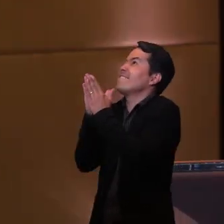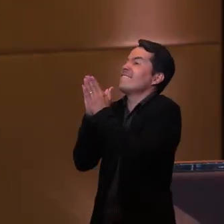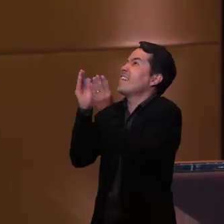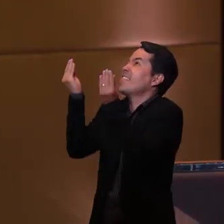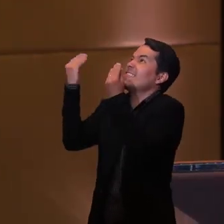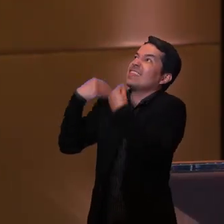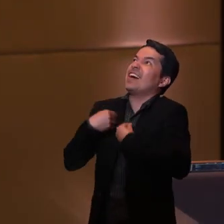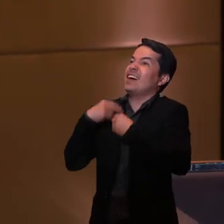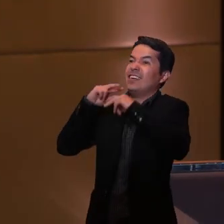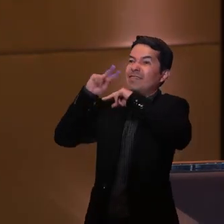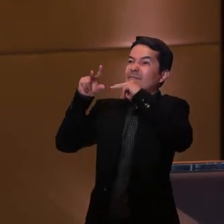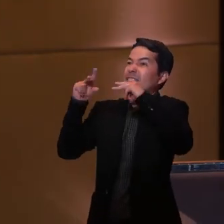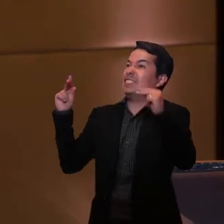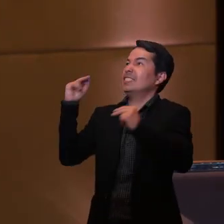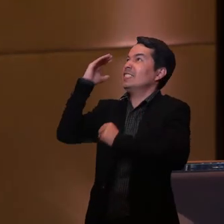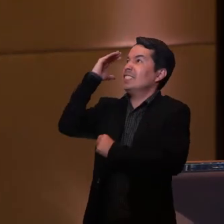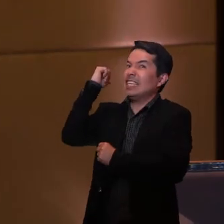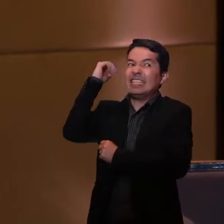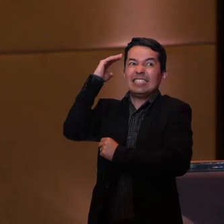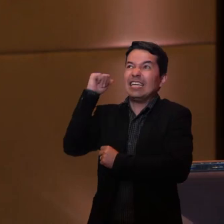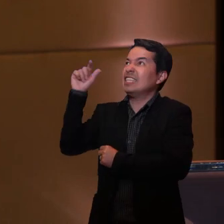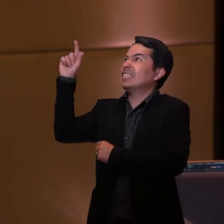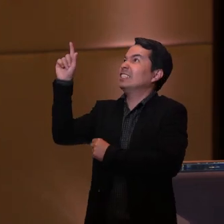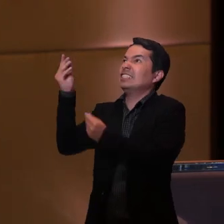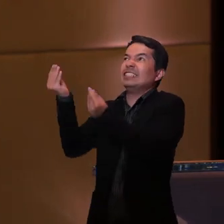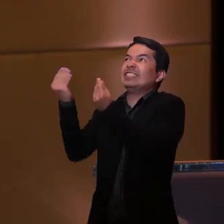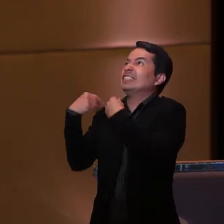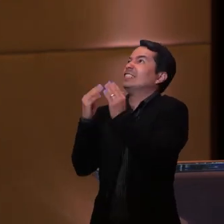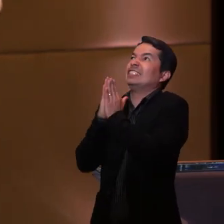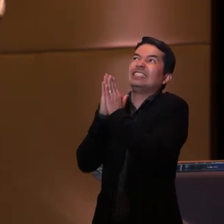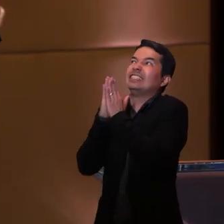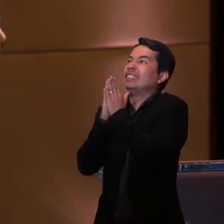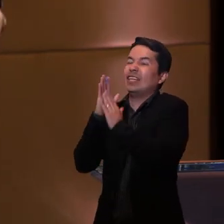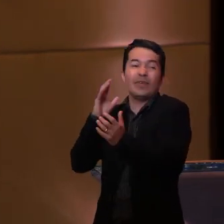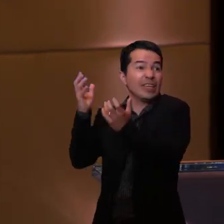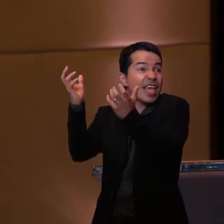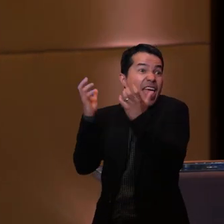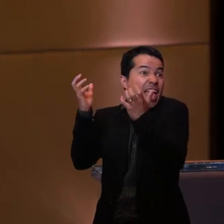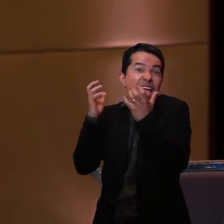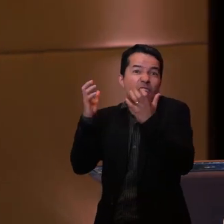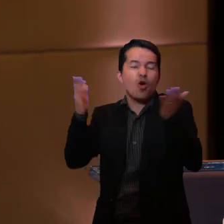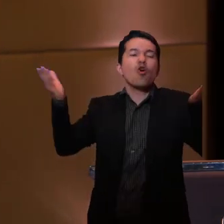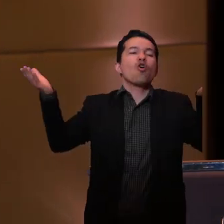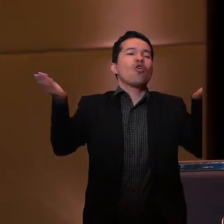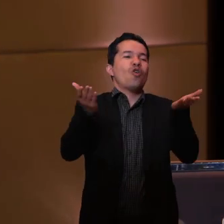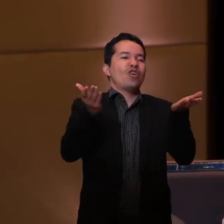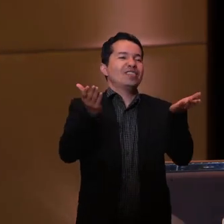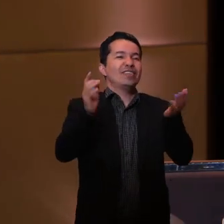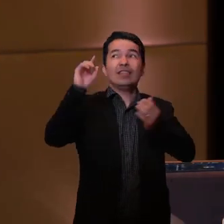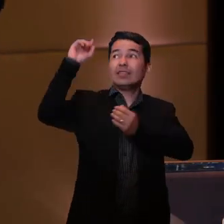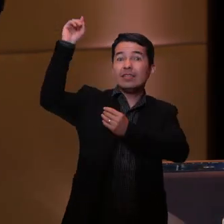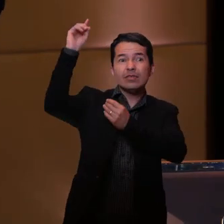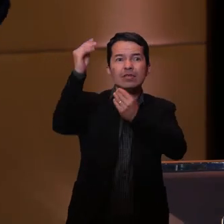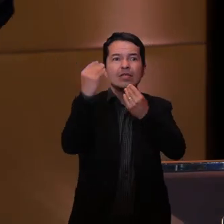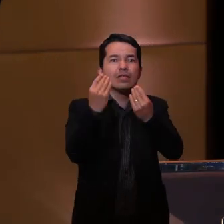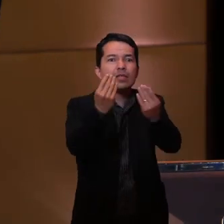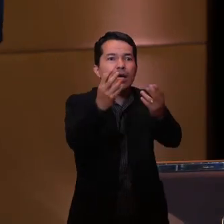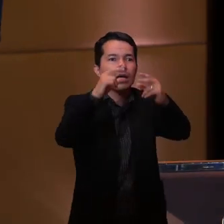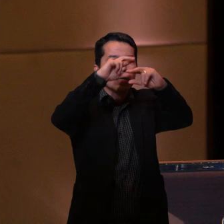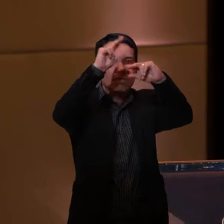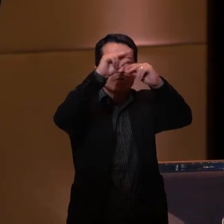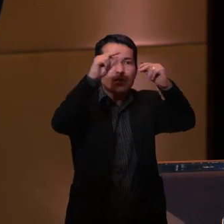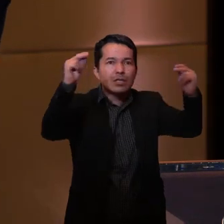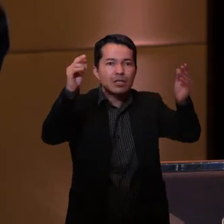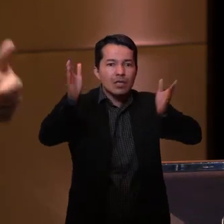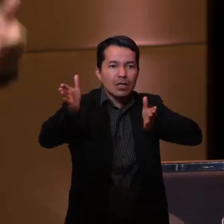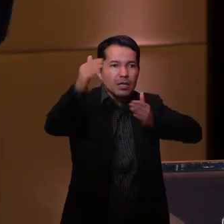esta graça. Vão abandonar capacetes que não funcionam e vão vestir o capacete da salvação. E a alegria